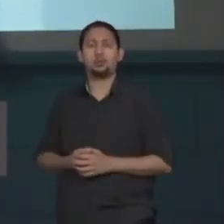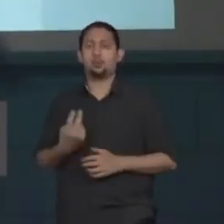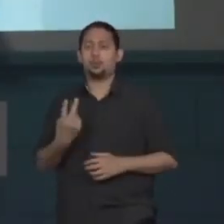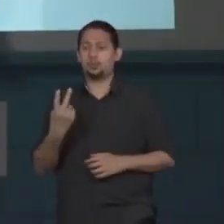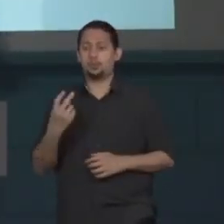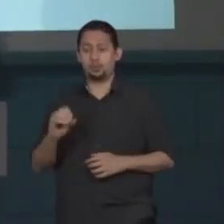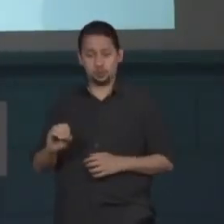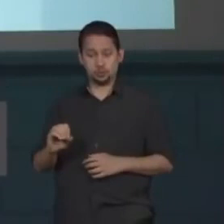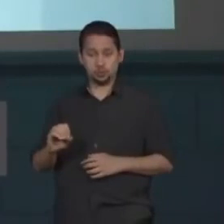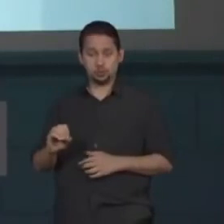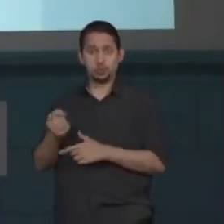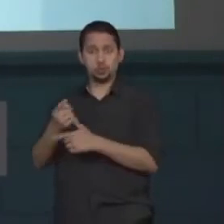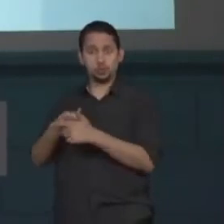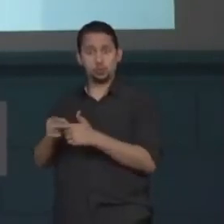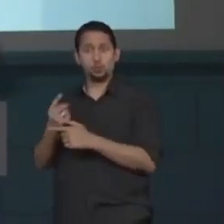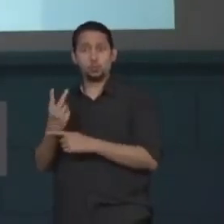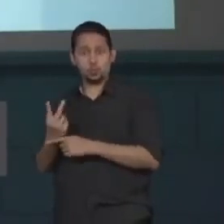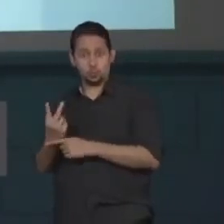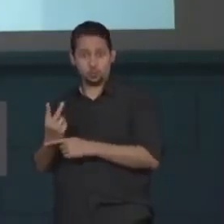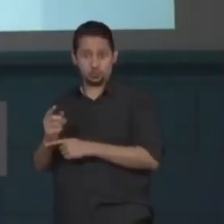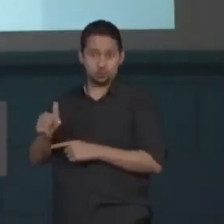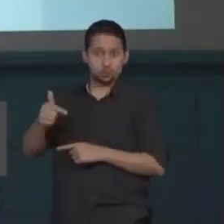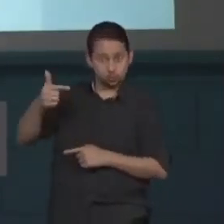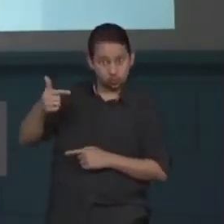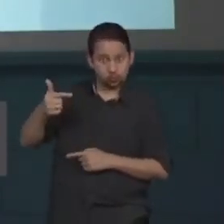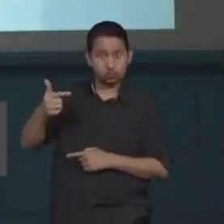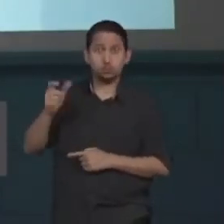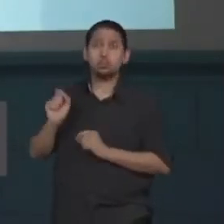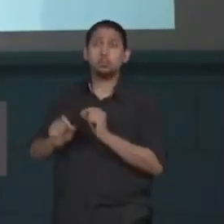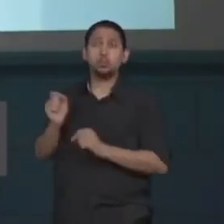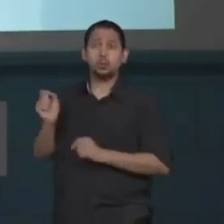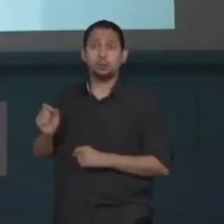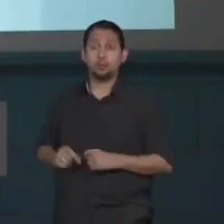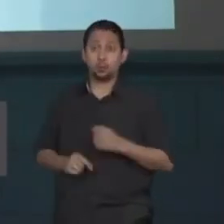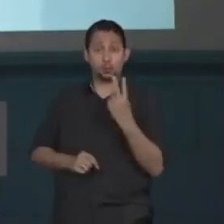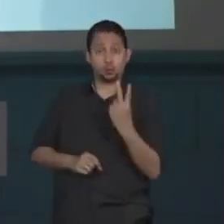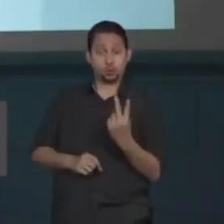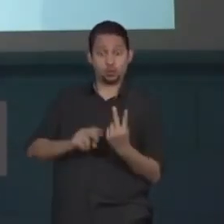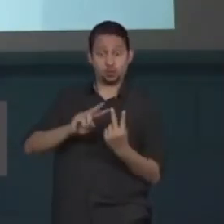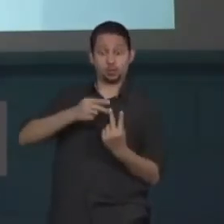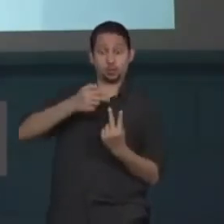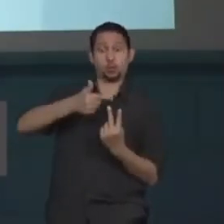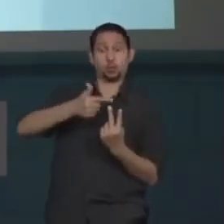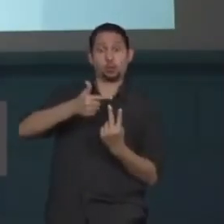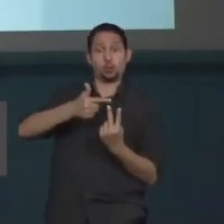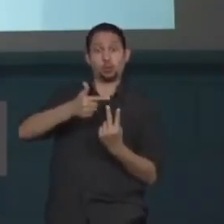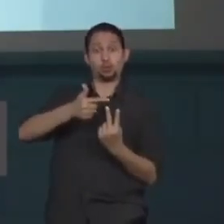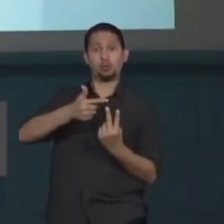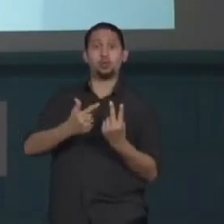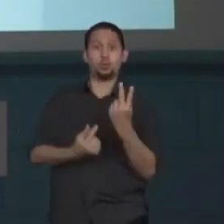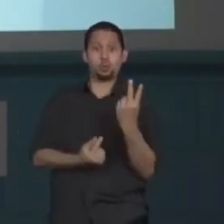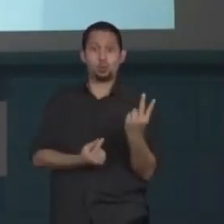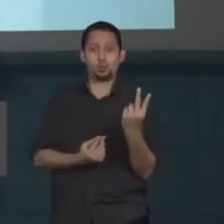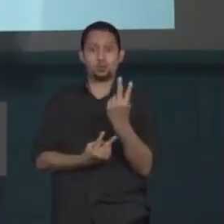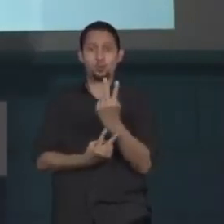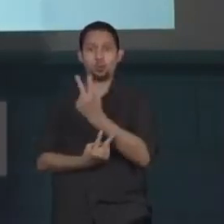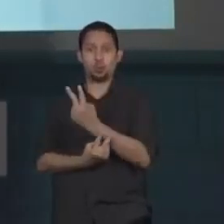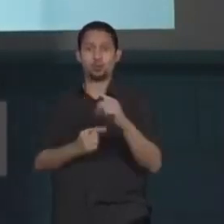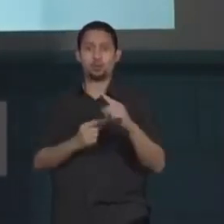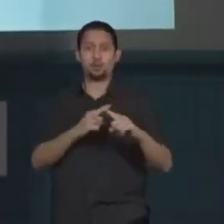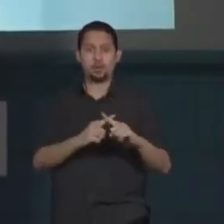20 dividido por 2 elevado a 2 é 2 vezes 2. 2 vezes 2 é 4.